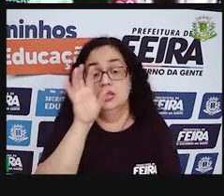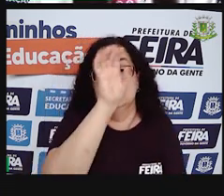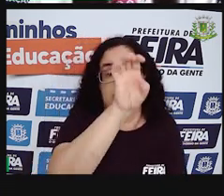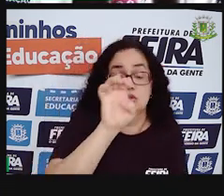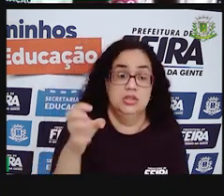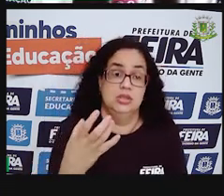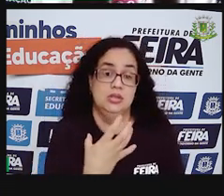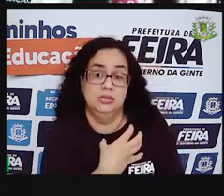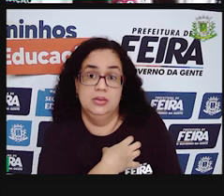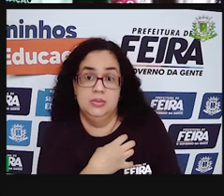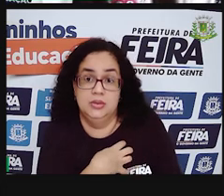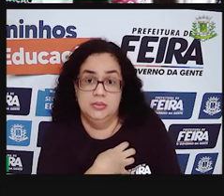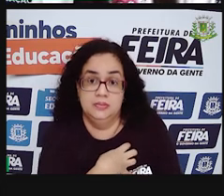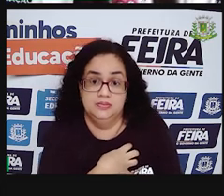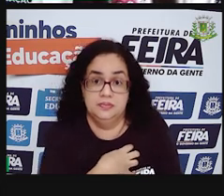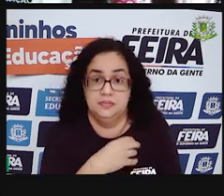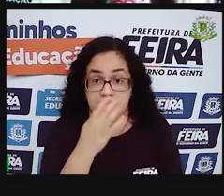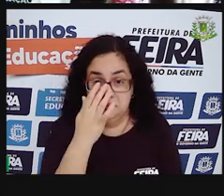na Bahia?